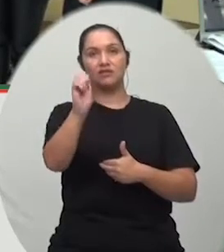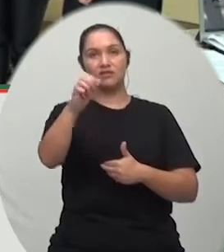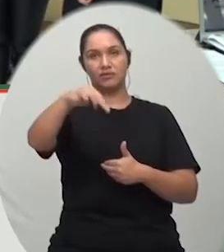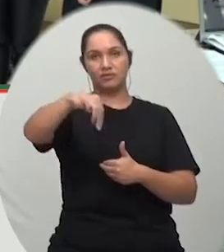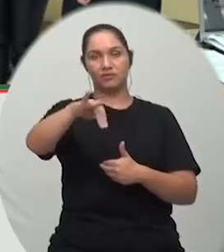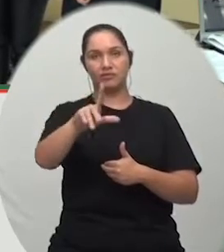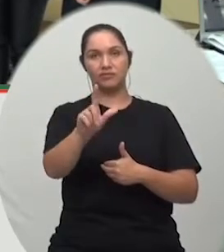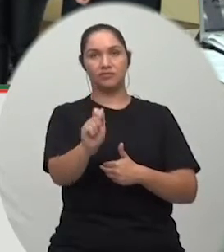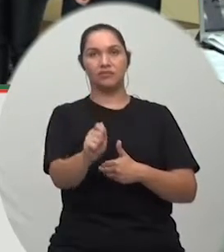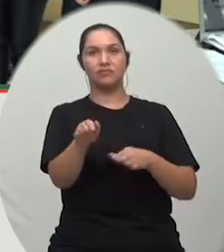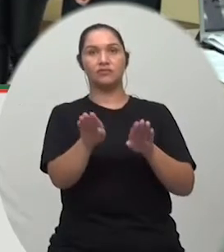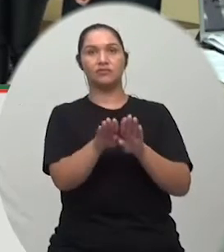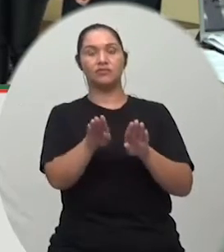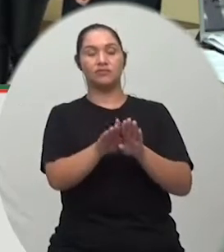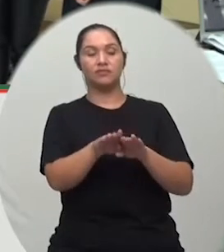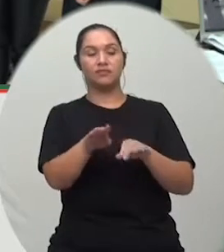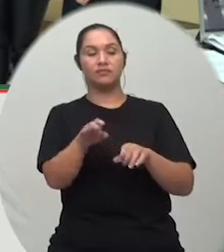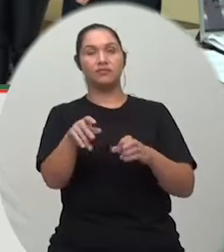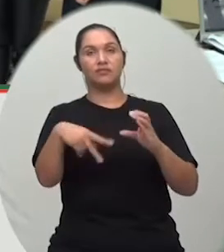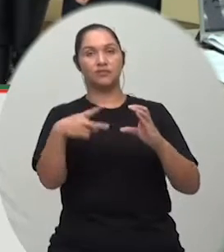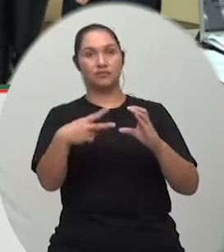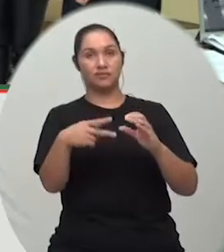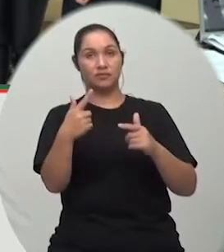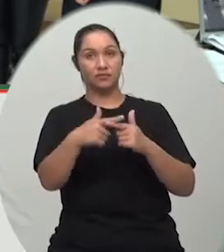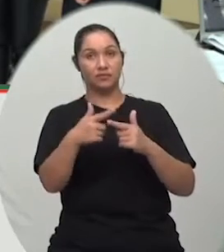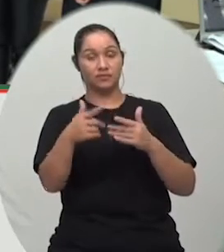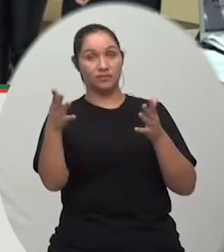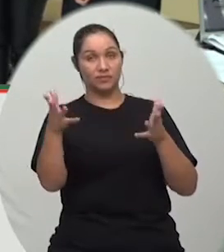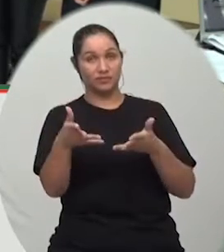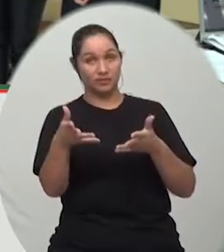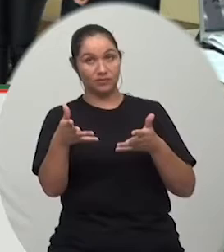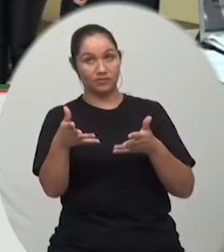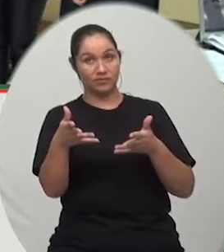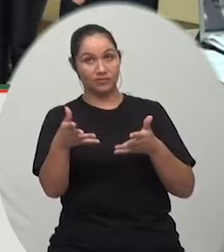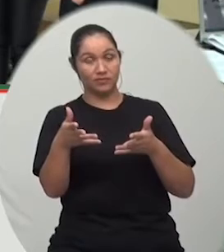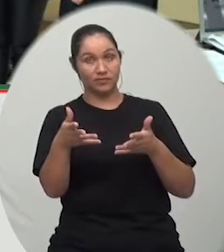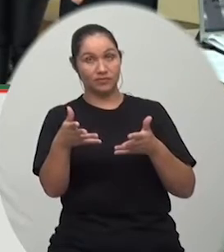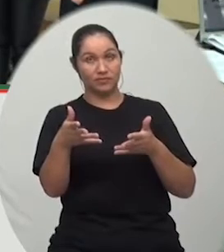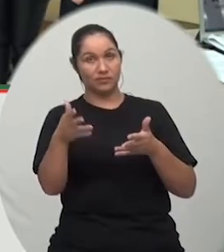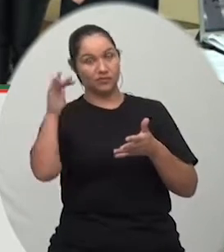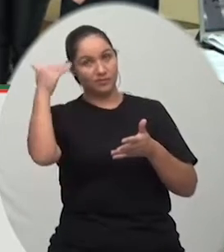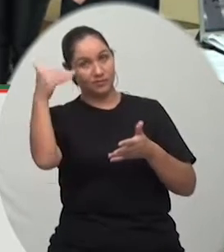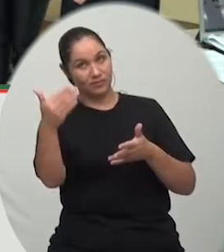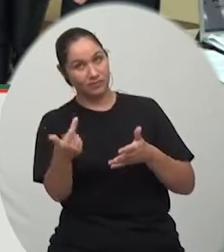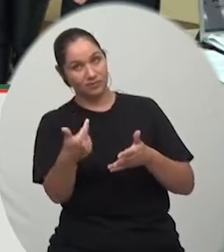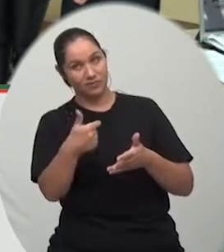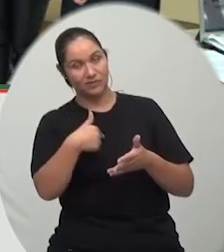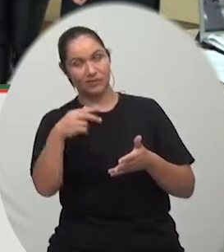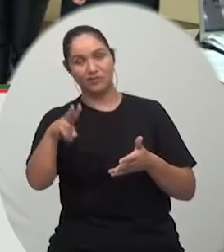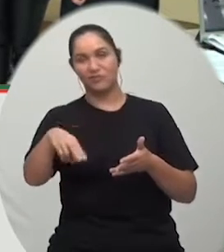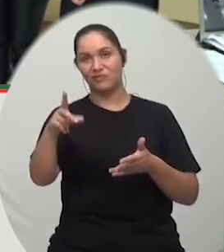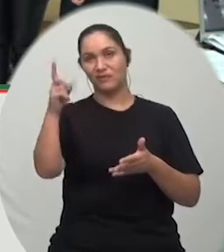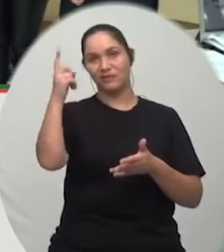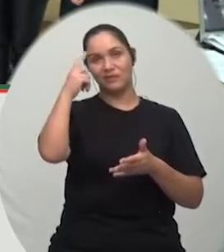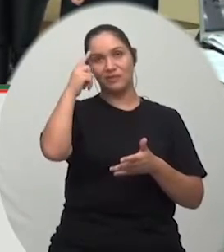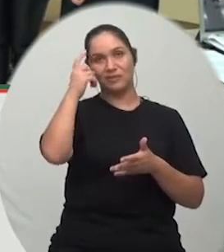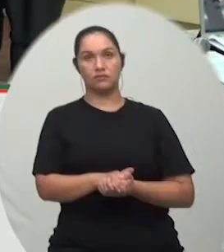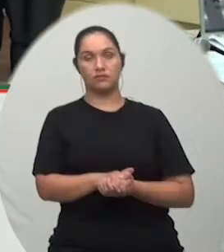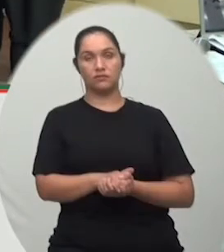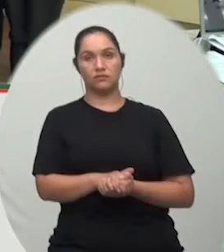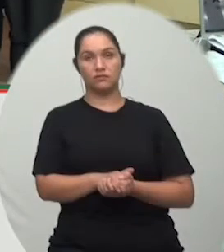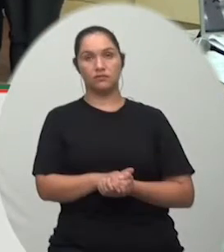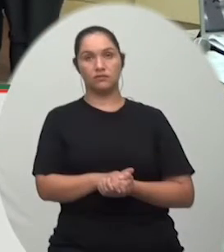a esta Casa Legislativa por esse reconhecimento que para mim era inimaginável há dois anos atrás. Muito